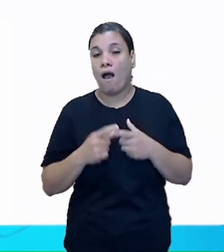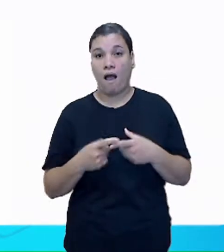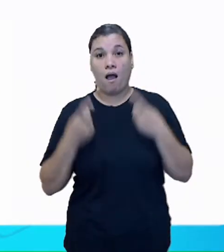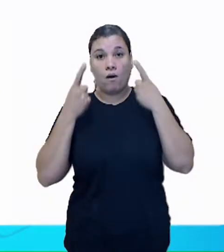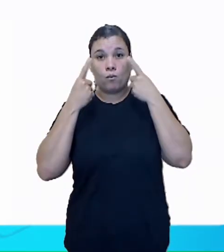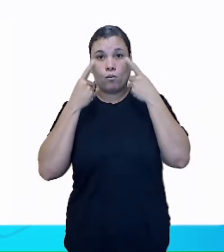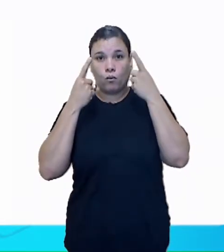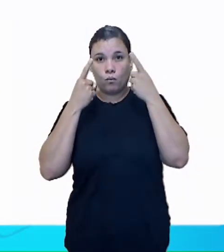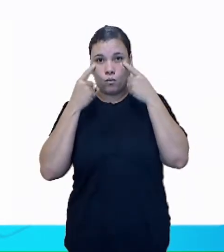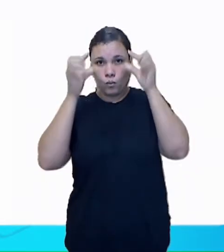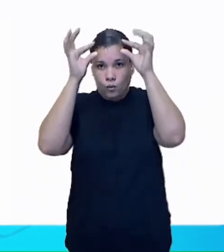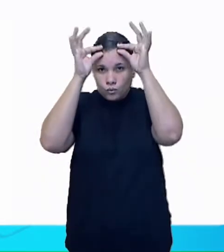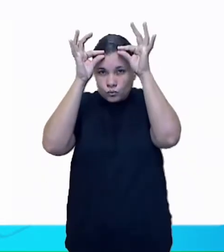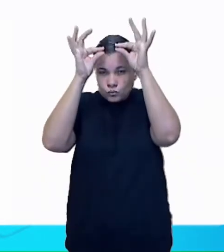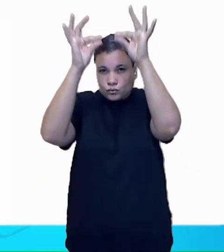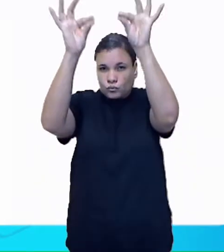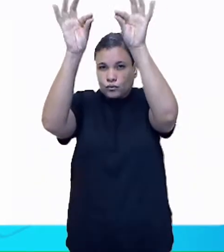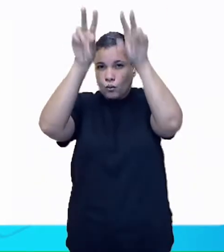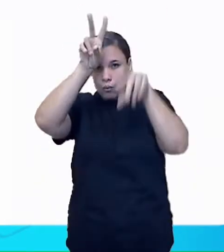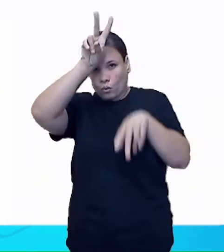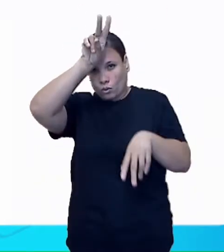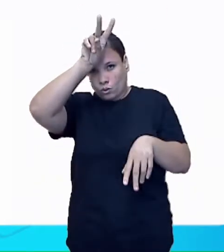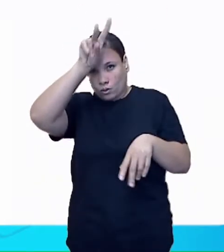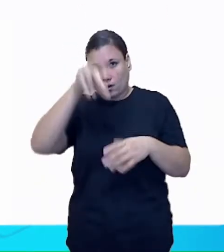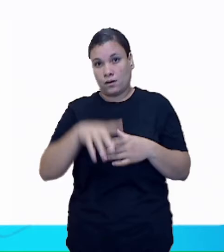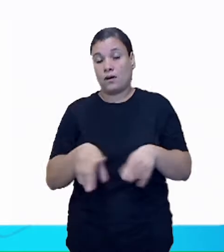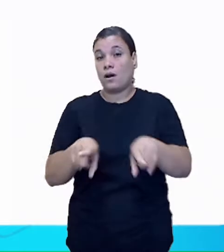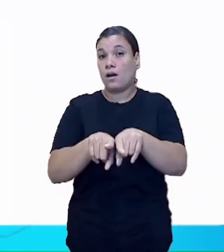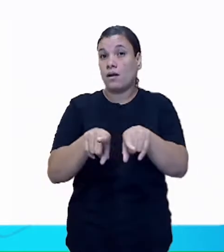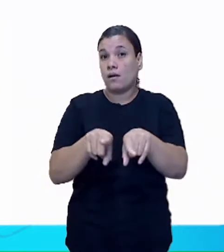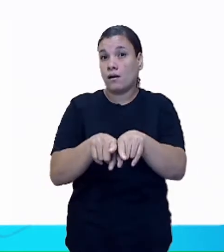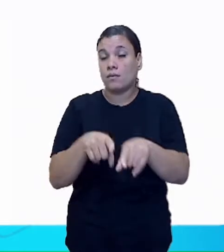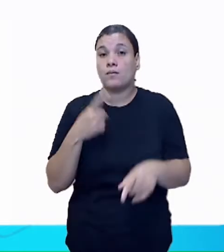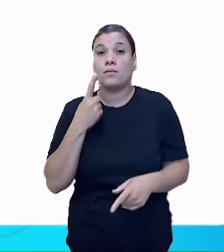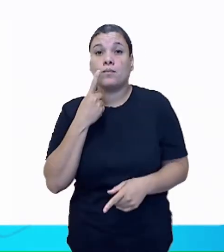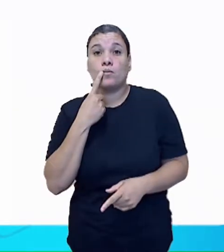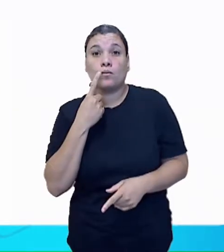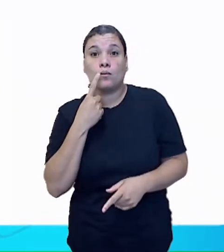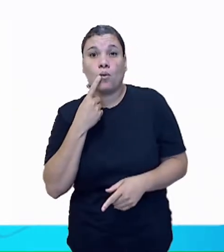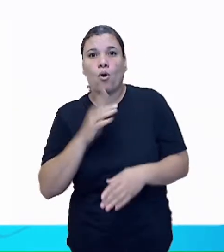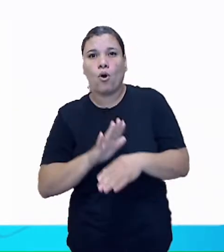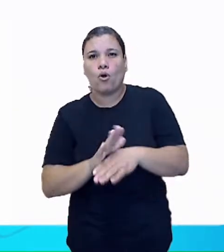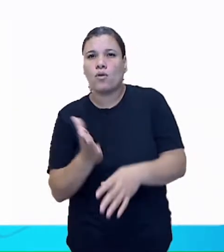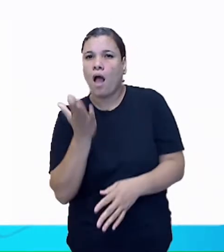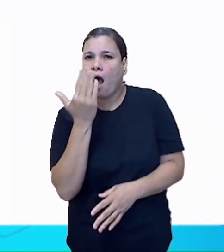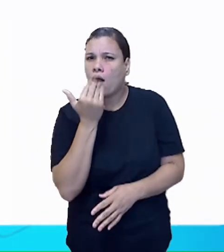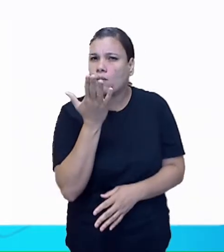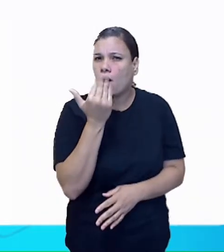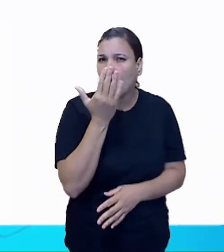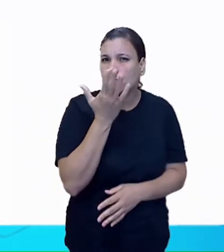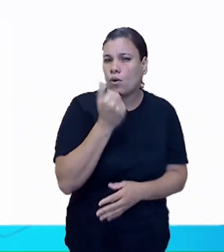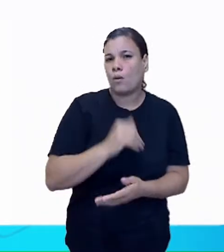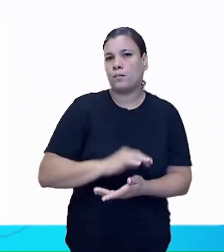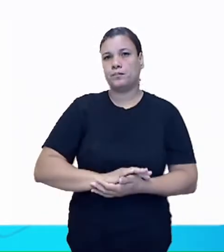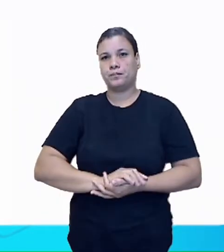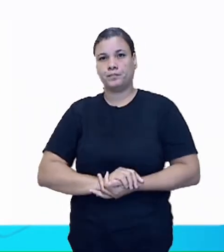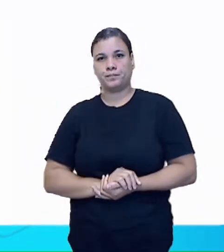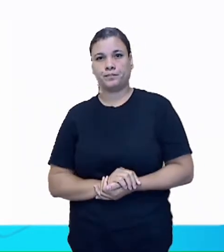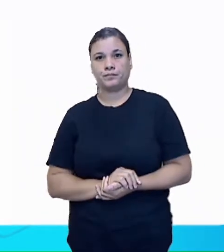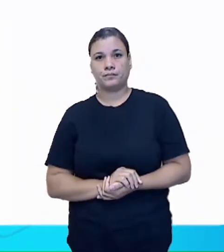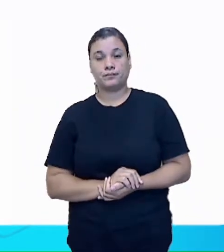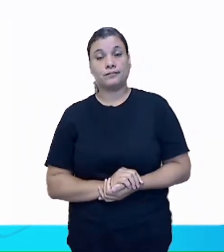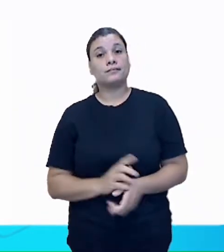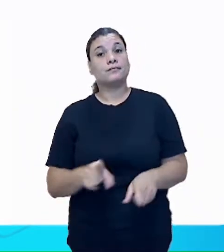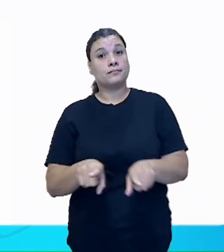antenas e uma peça bucal que vai facilitar a sua alimentação. Além disso, nós vamos